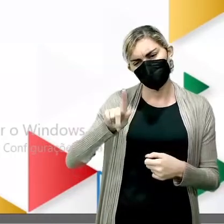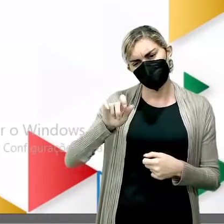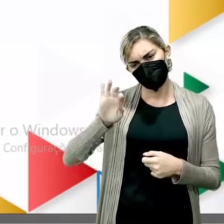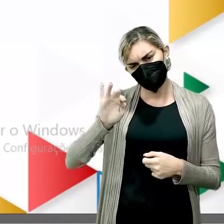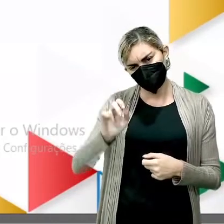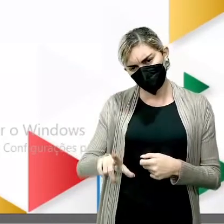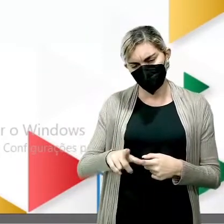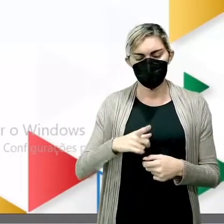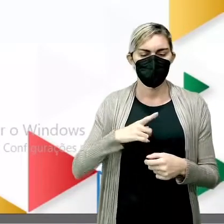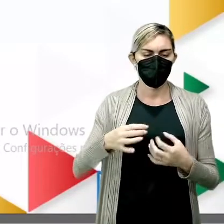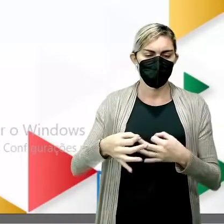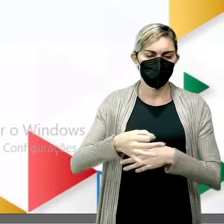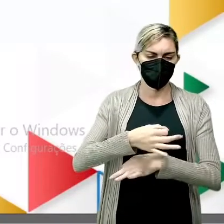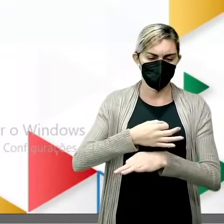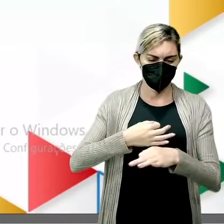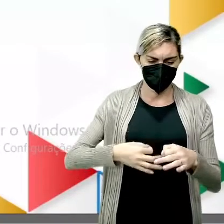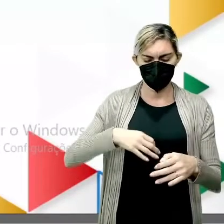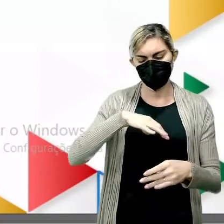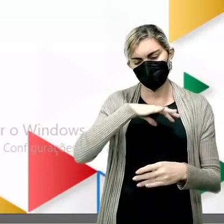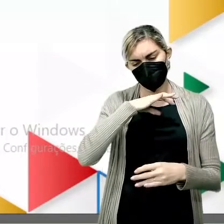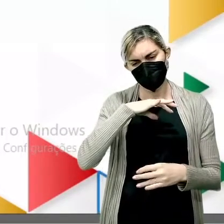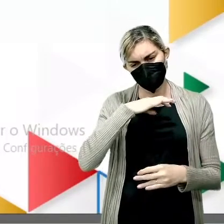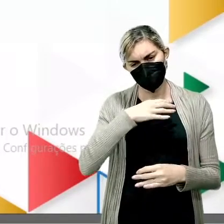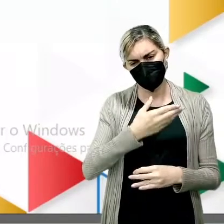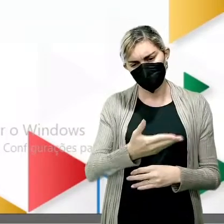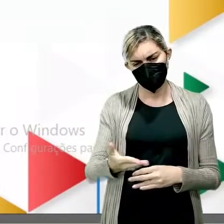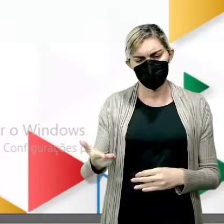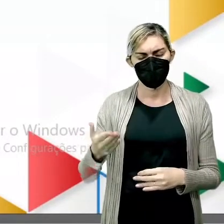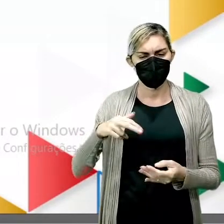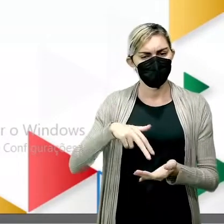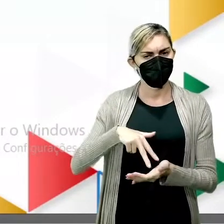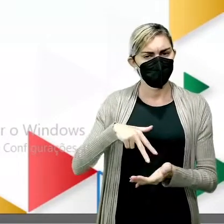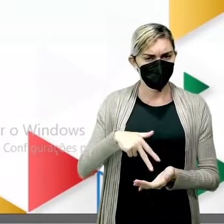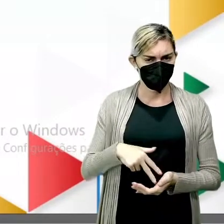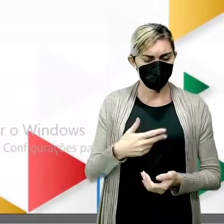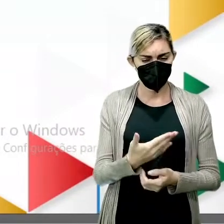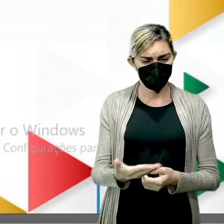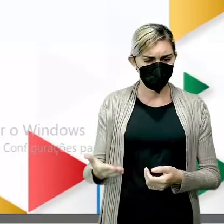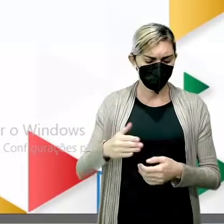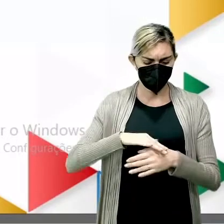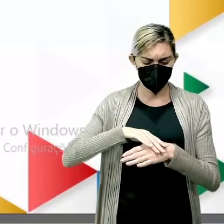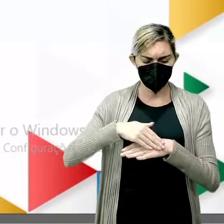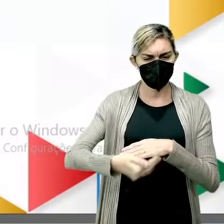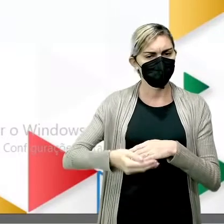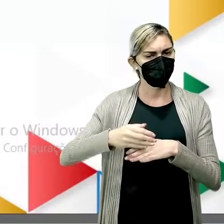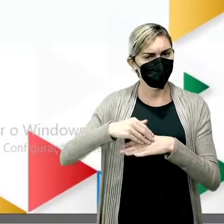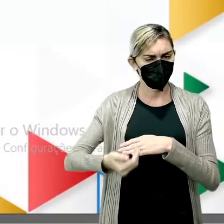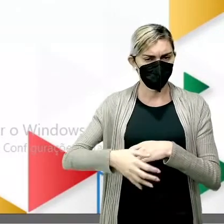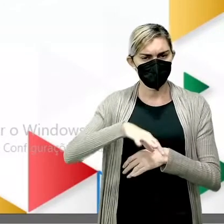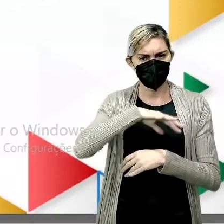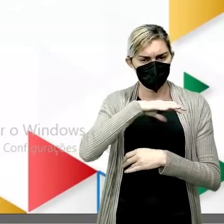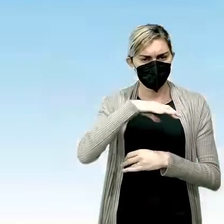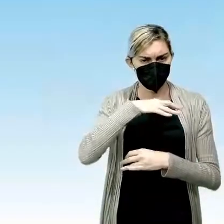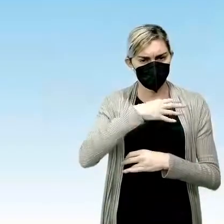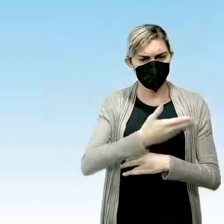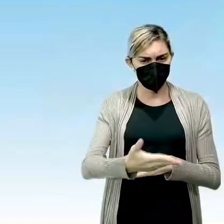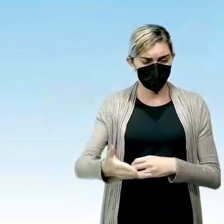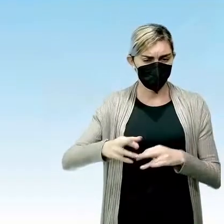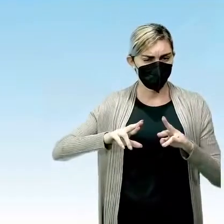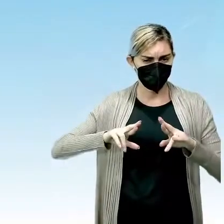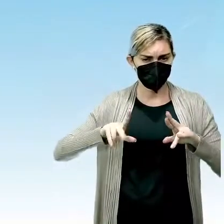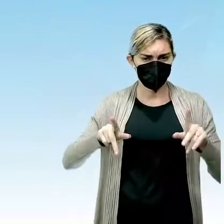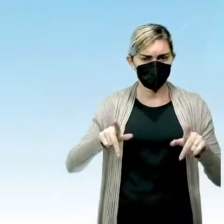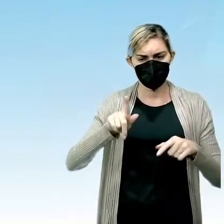da célula animal, vai ser aquela que vai estar presente nos tecidos animais. E ela se difere da célula